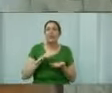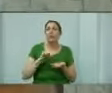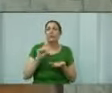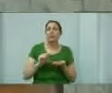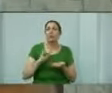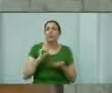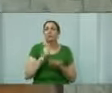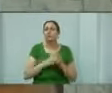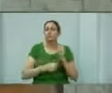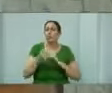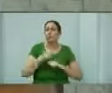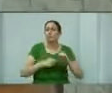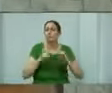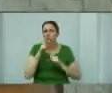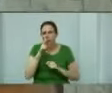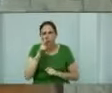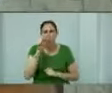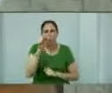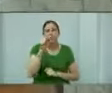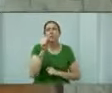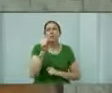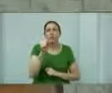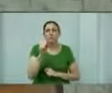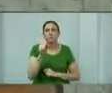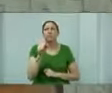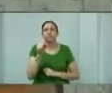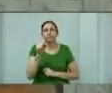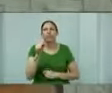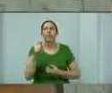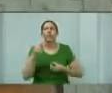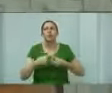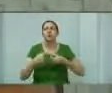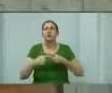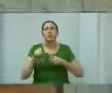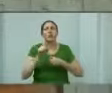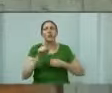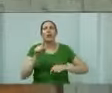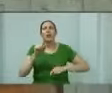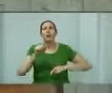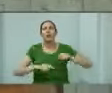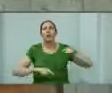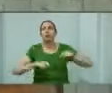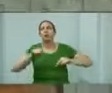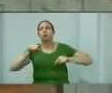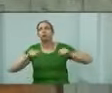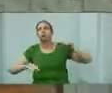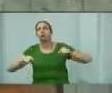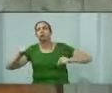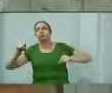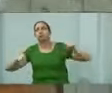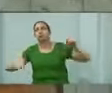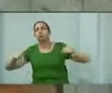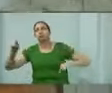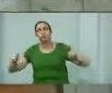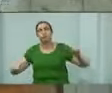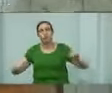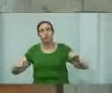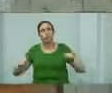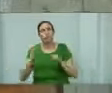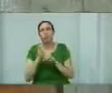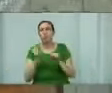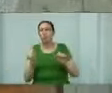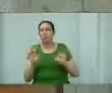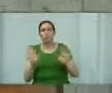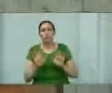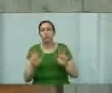de econômica muito forte. Então, nós não é, a cidade não vai oscilar de um ano para outro 10% a mais ou 10% a menos.